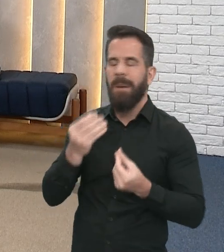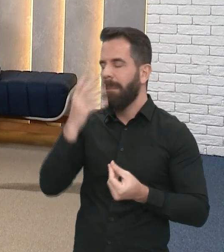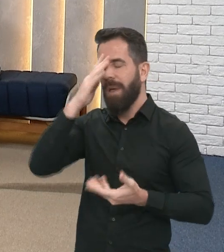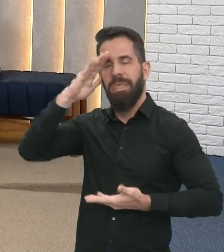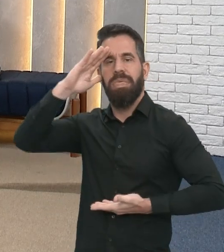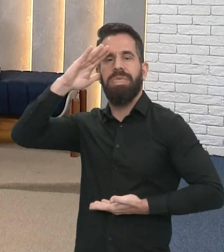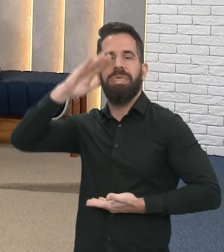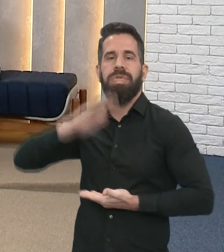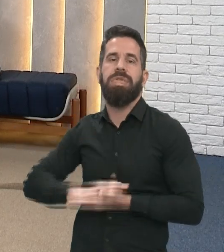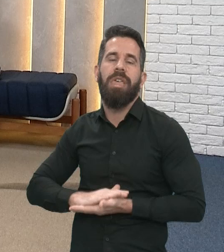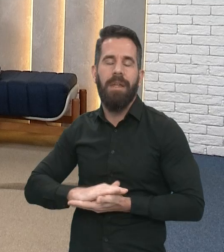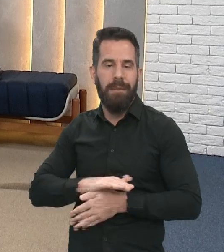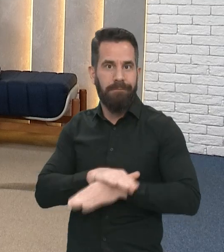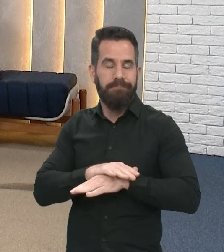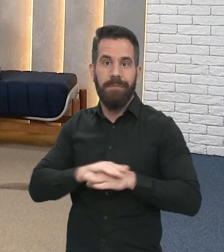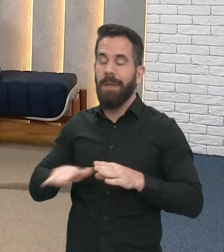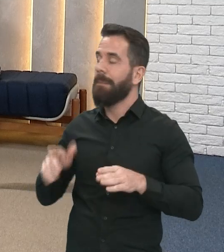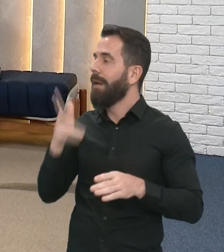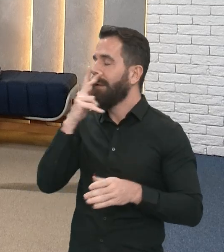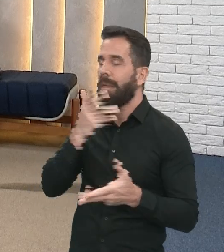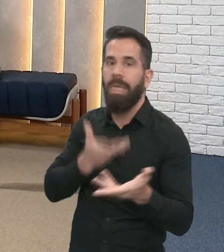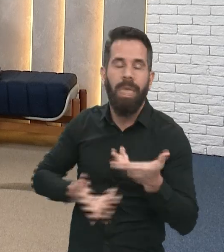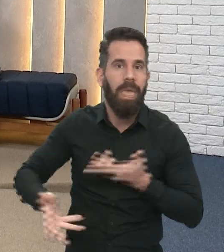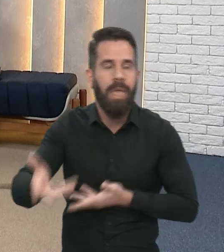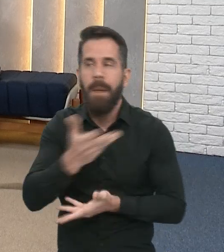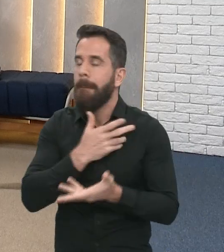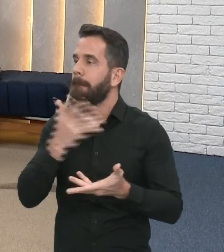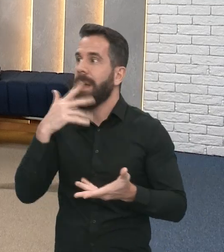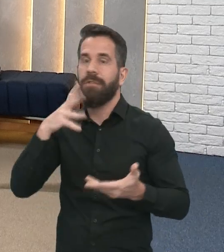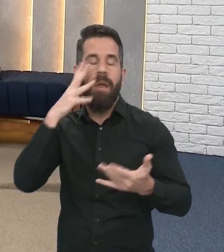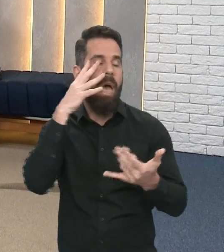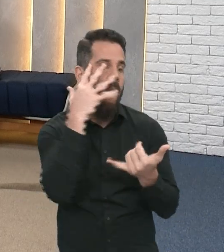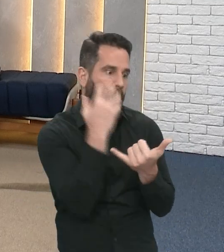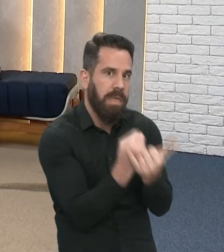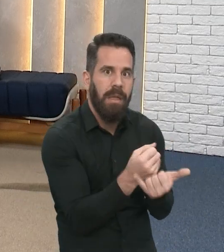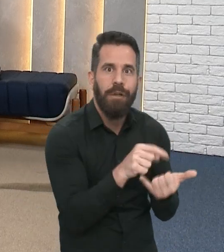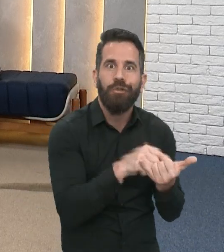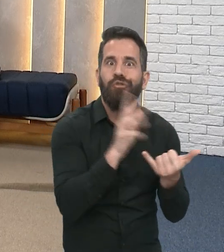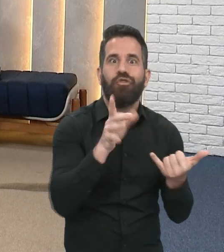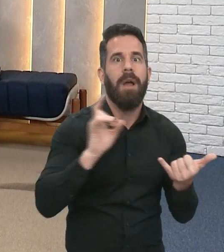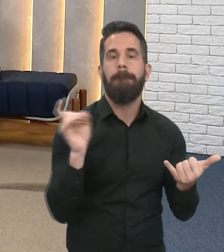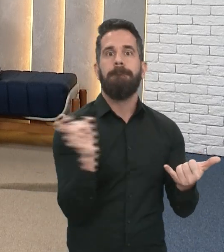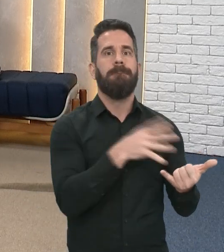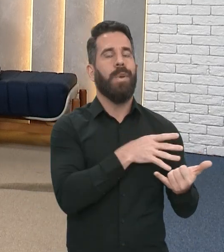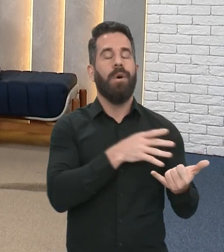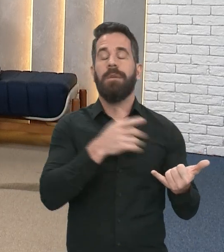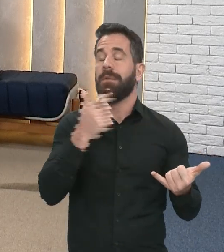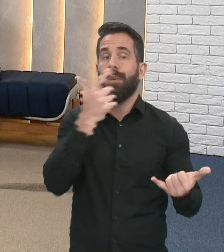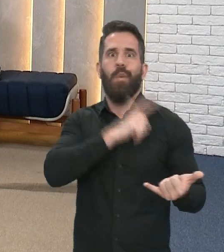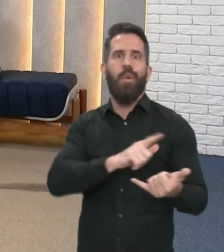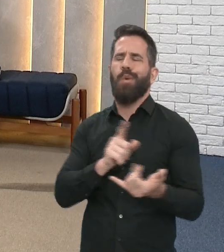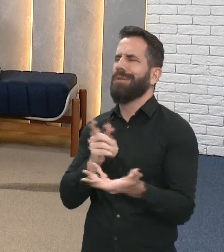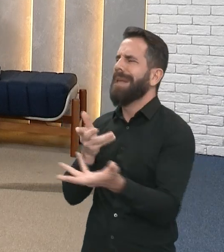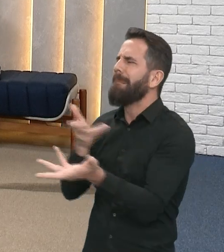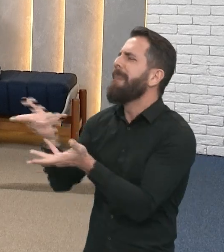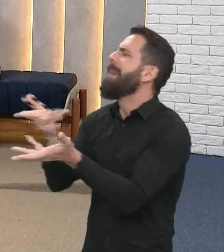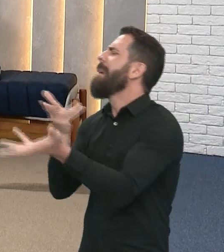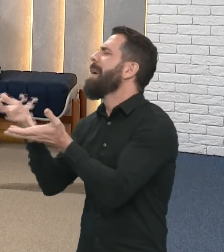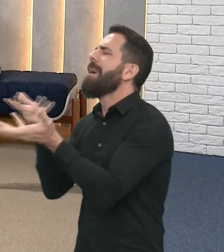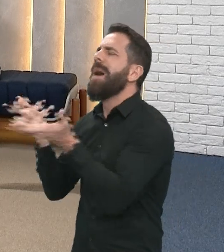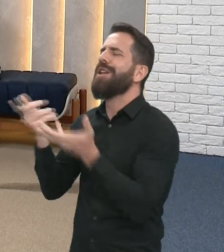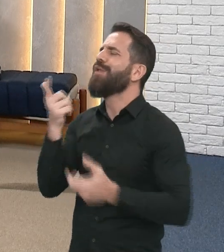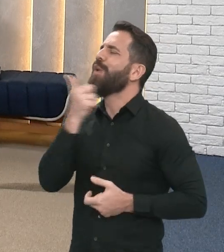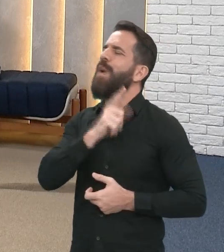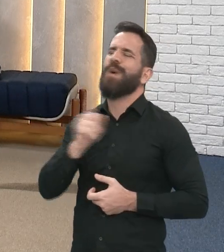porque você já gastou tudo no celular. Já gastou tudo assistindo uma tela lá na sua casa, né? Porque é mais confortável, a tela